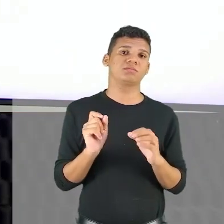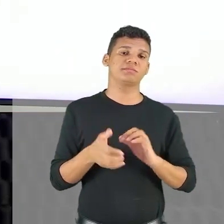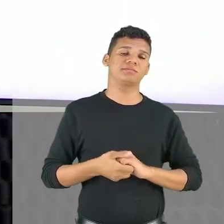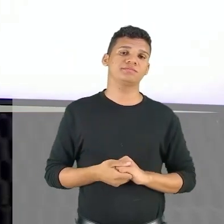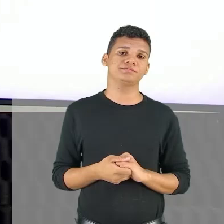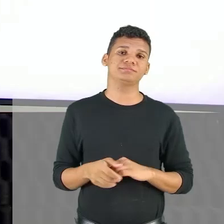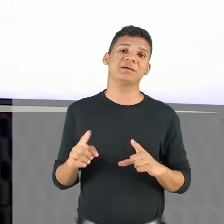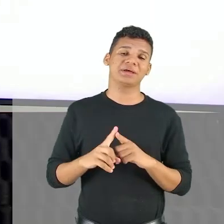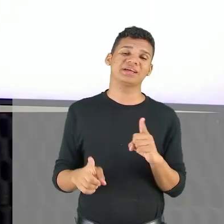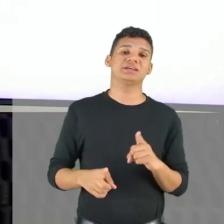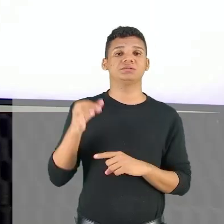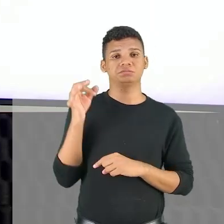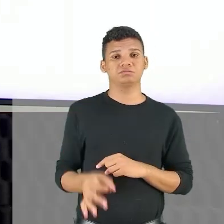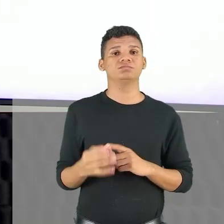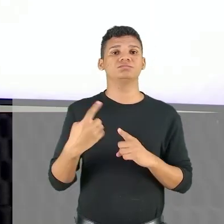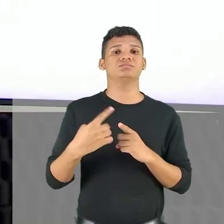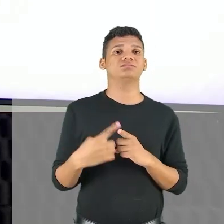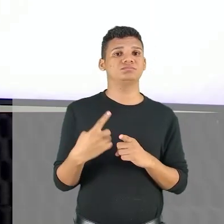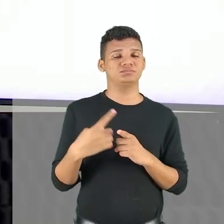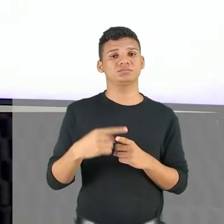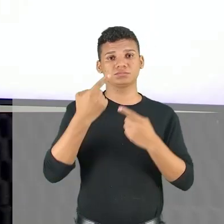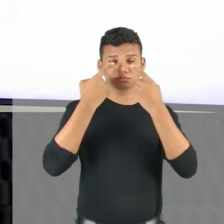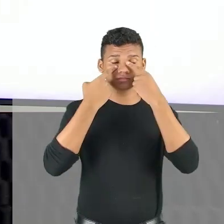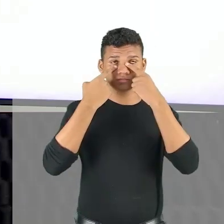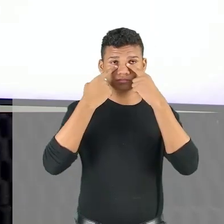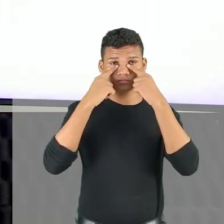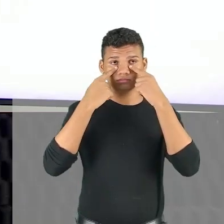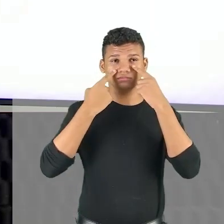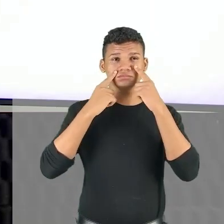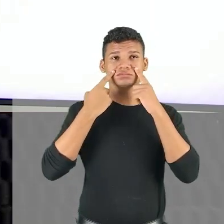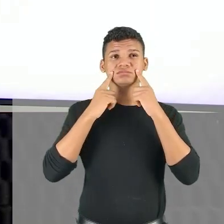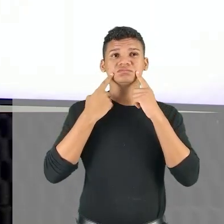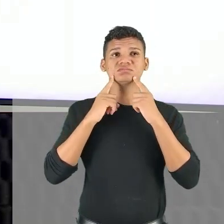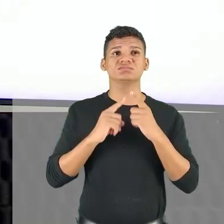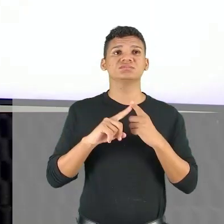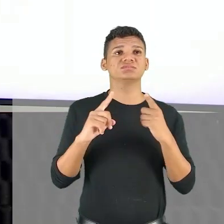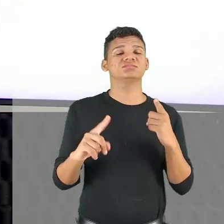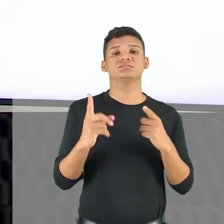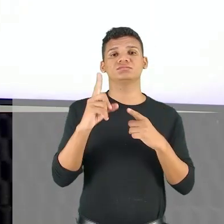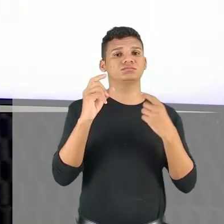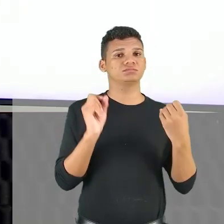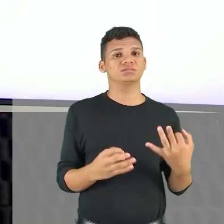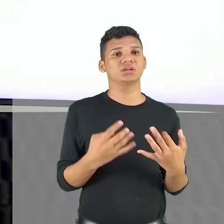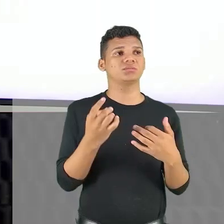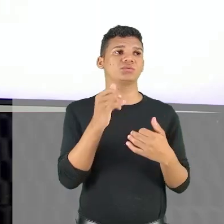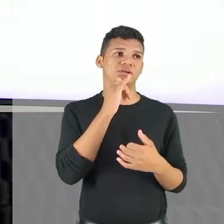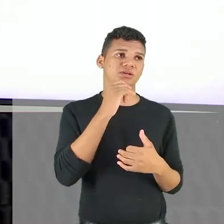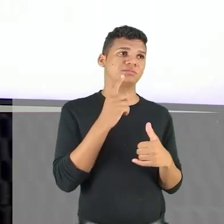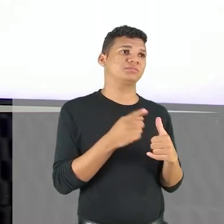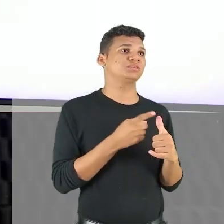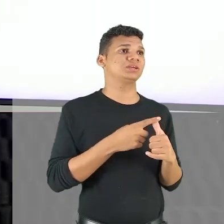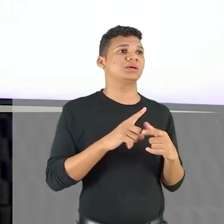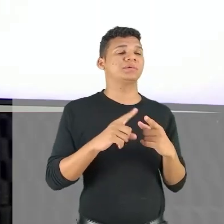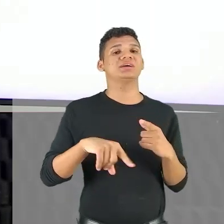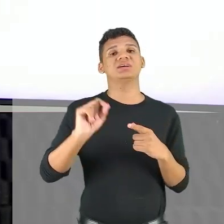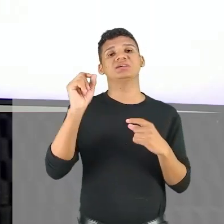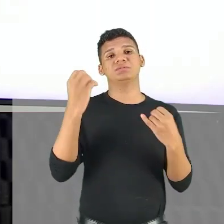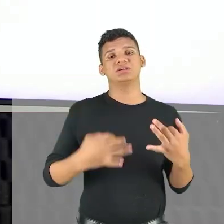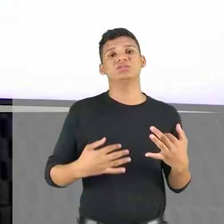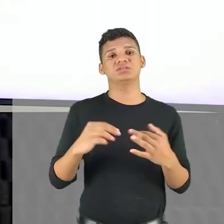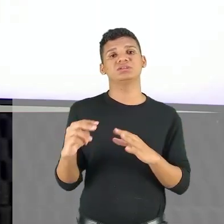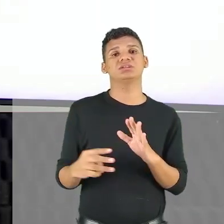estava conformado, né, que as suas lágrimas, ele não expressa, ele não está falando em primeira pessoa, está falando de uma terceira